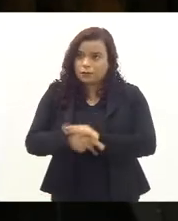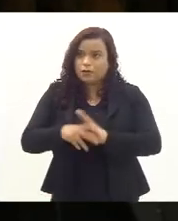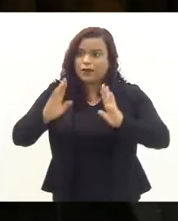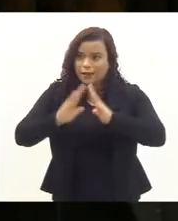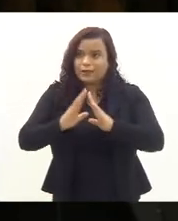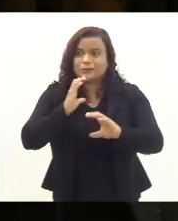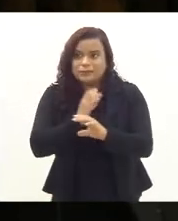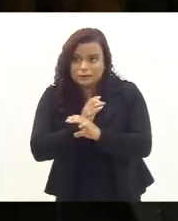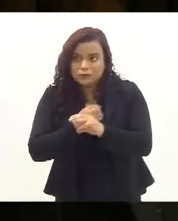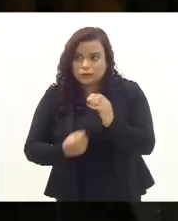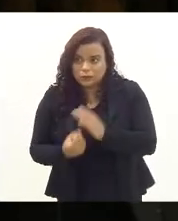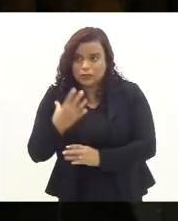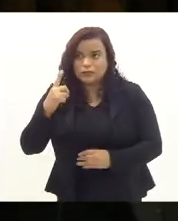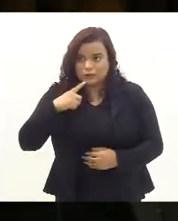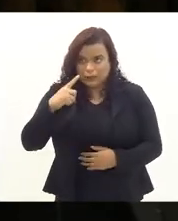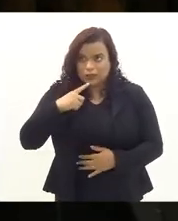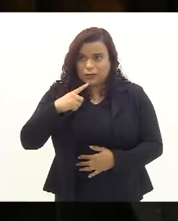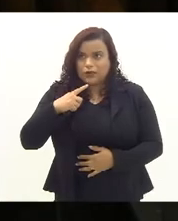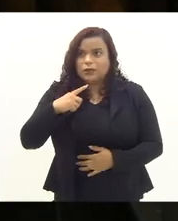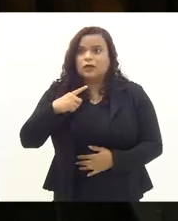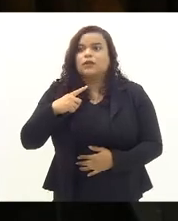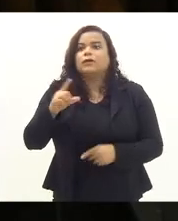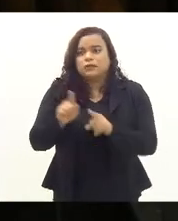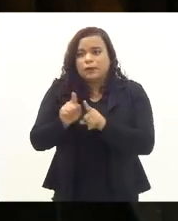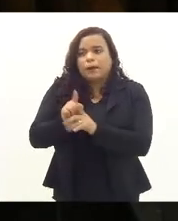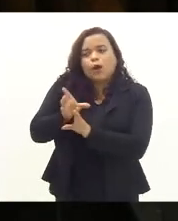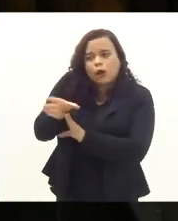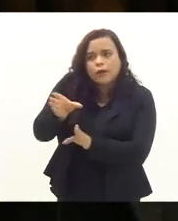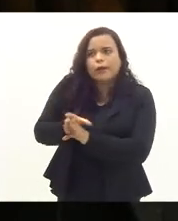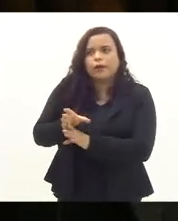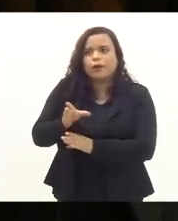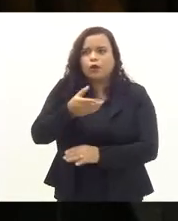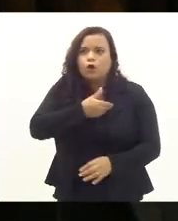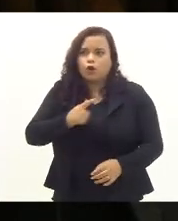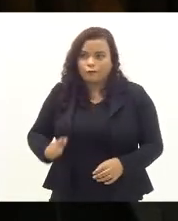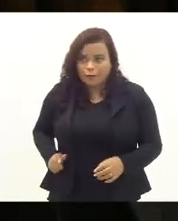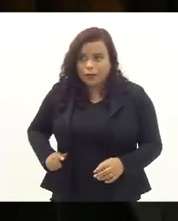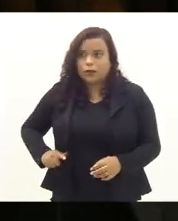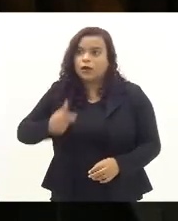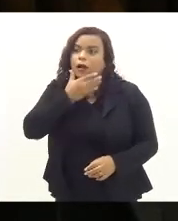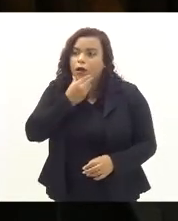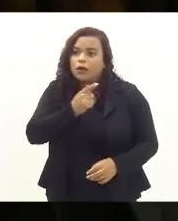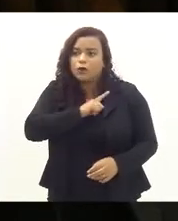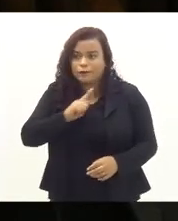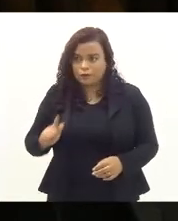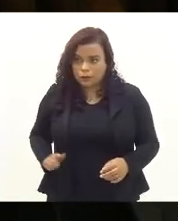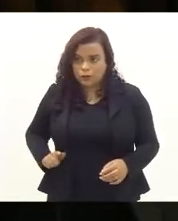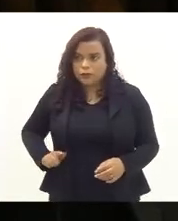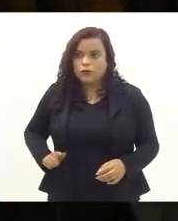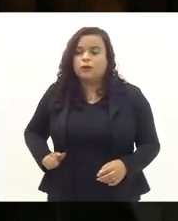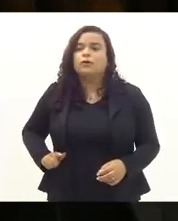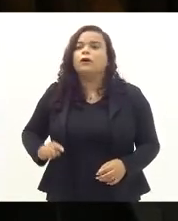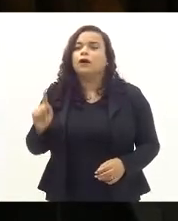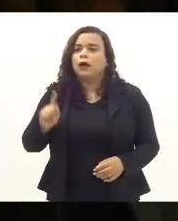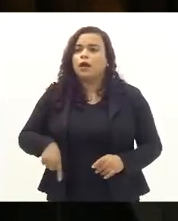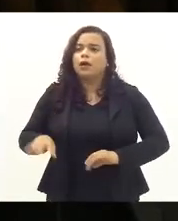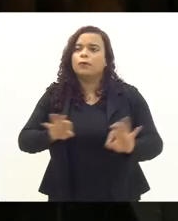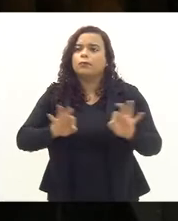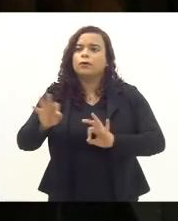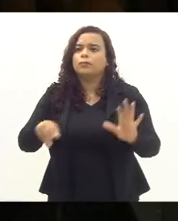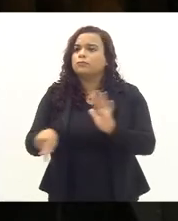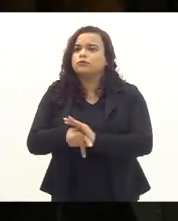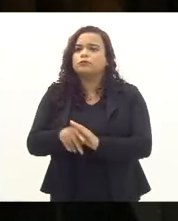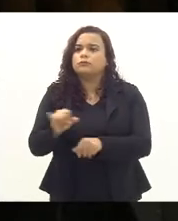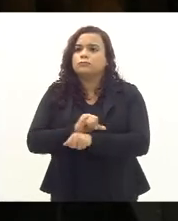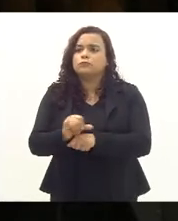civil evidentemente orientado pelo Governador Esse é o próprio planejamento